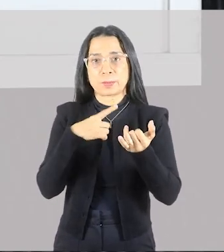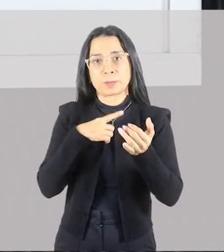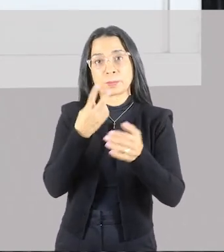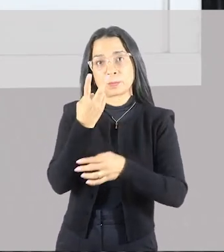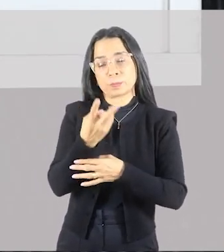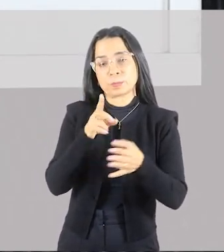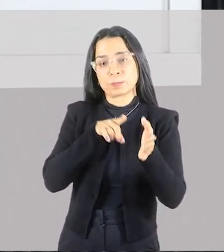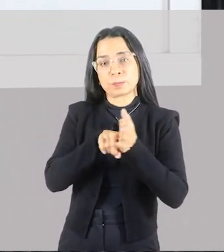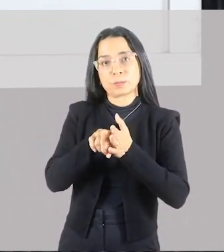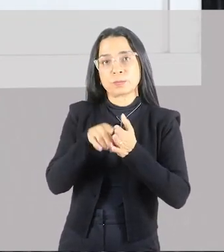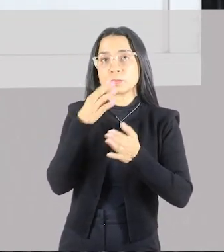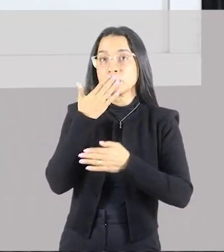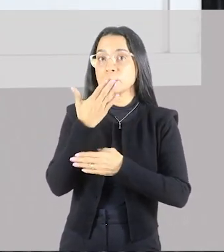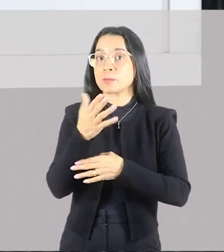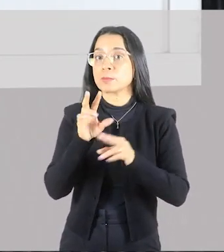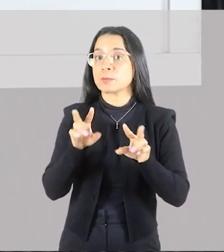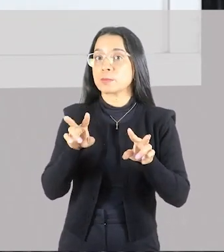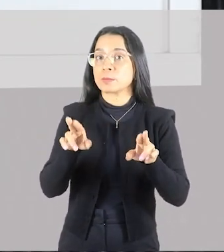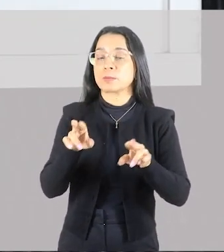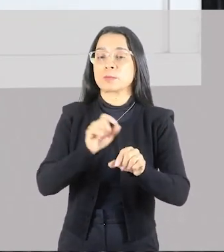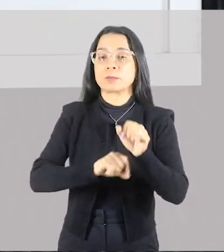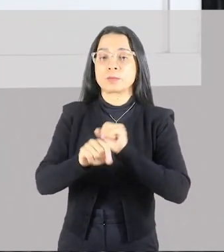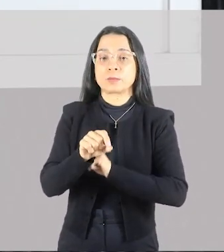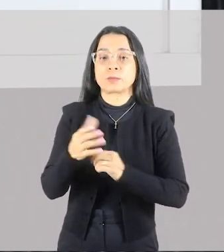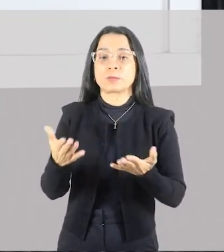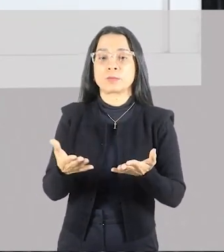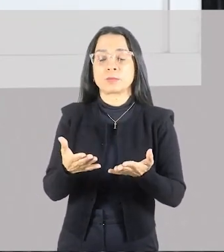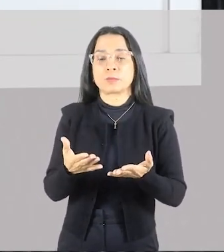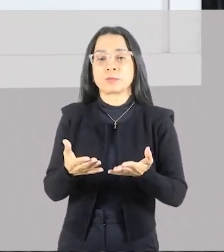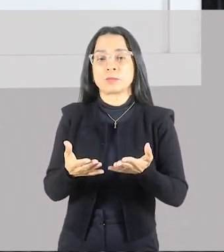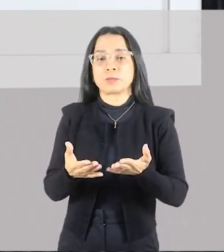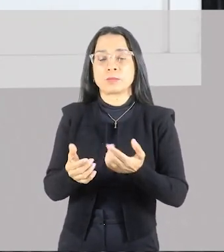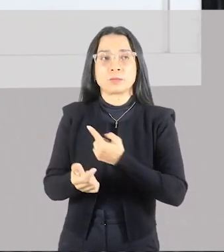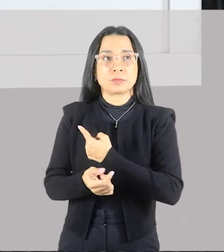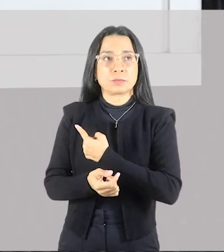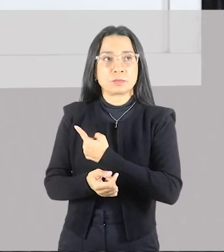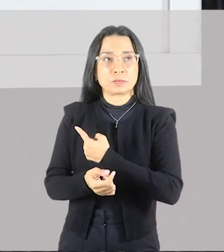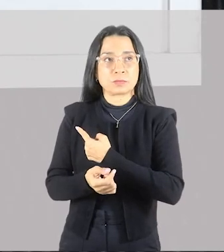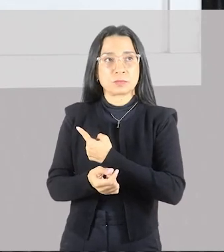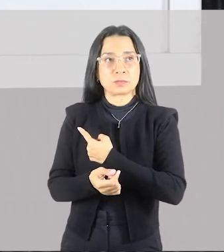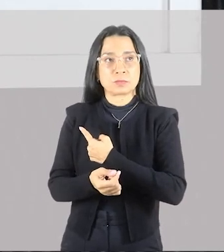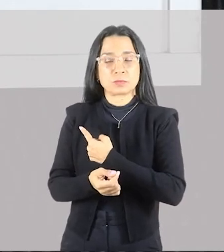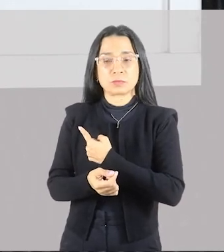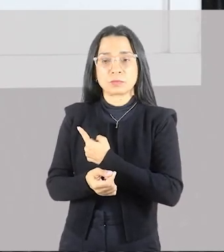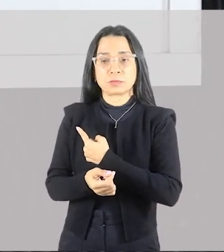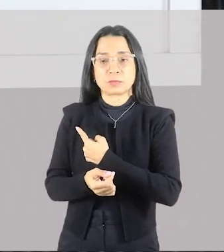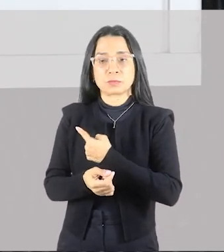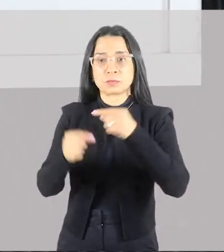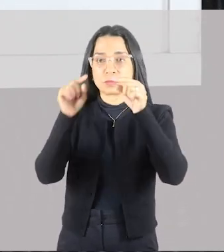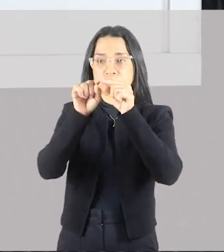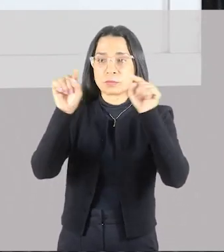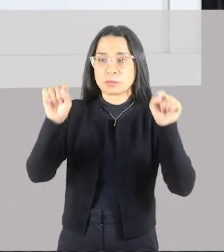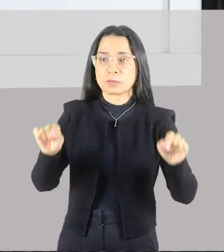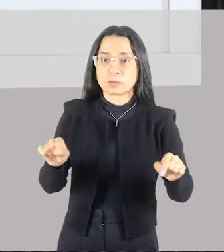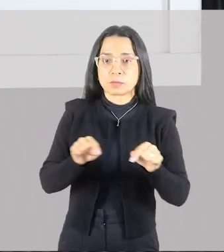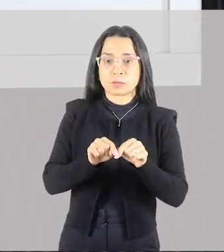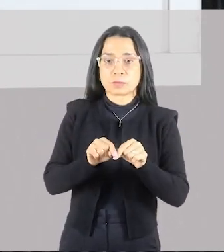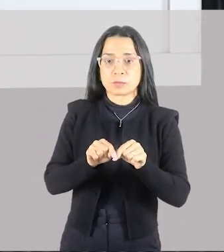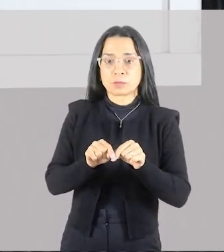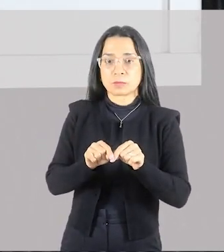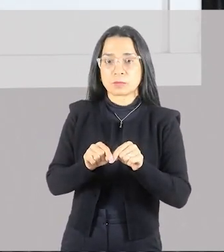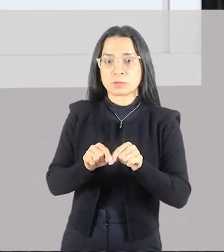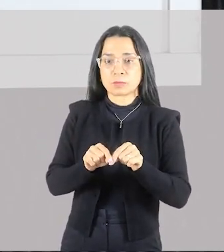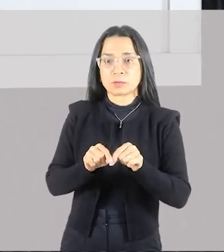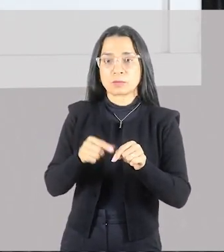mas pede a mesma coisa. A única diferença aqui é que é quadrado, turma, olha só. Esse quadrado aqui, ó, de lado